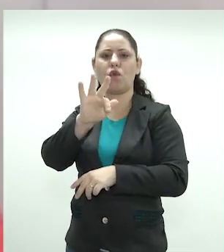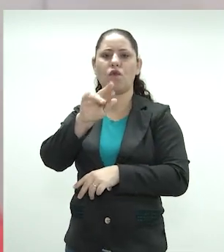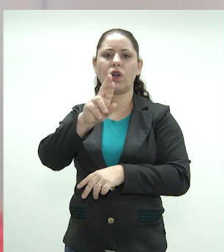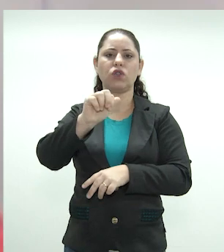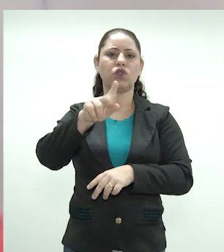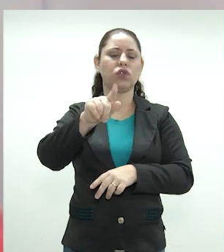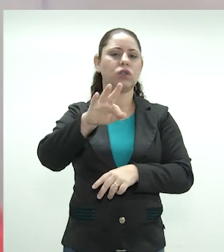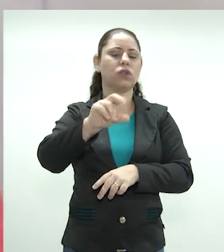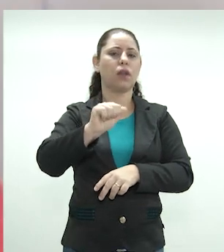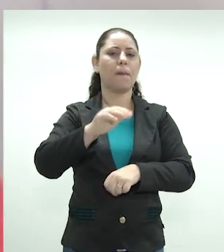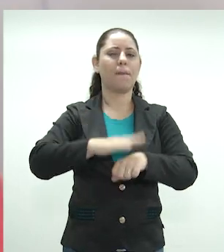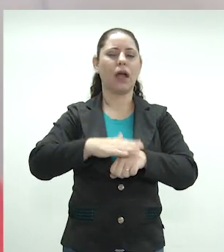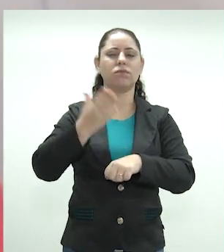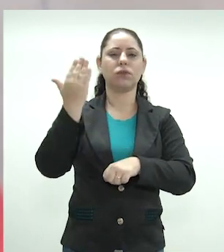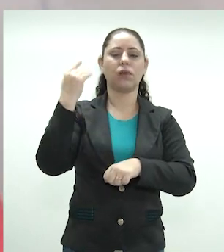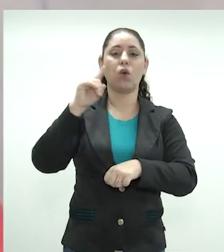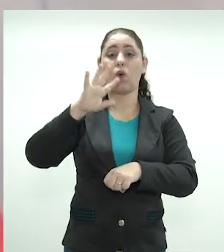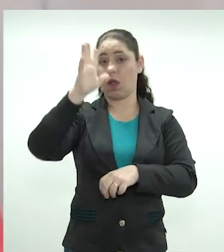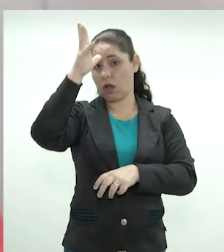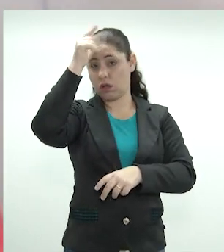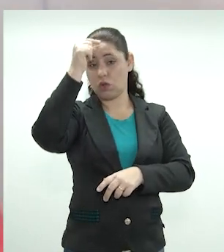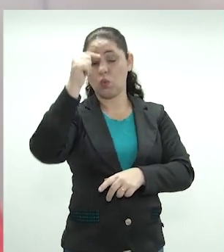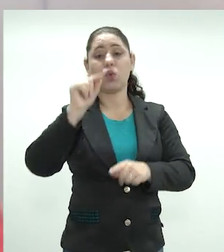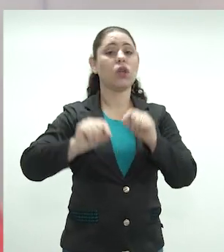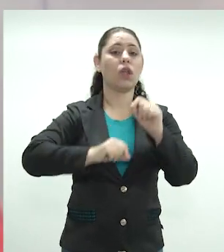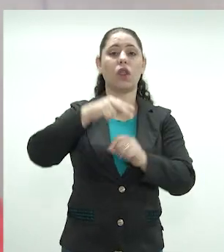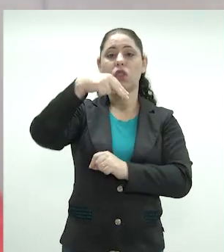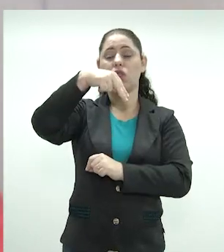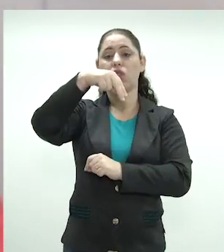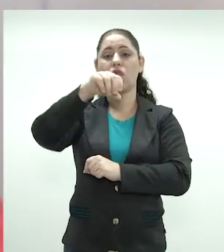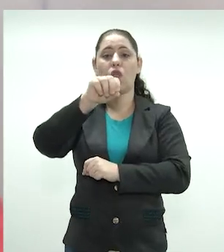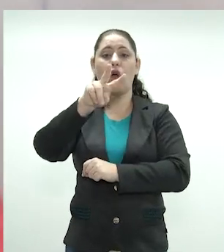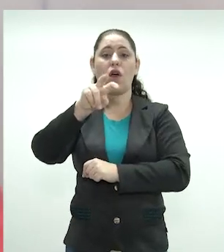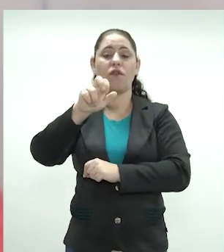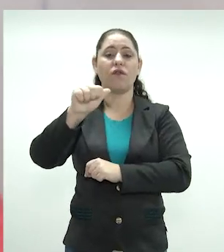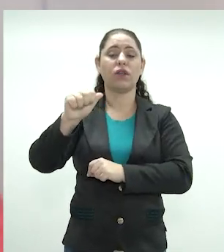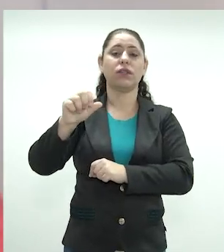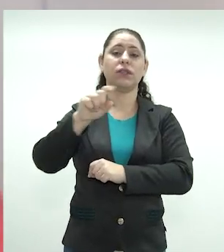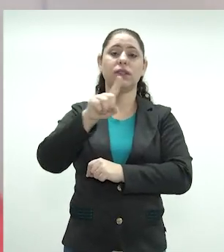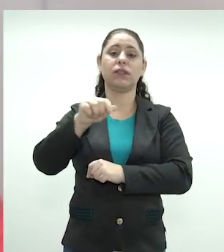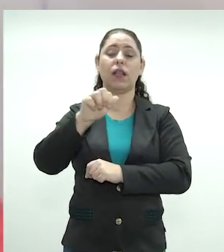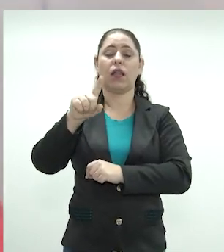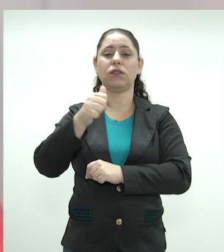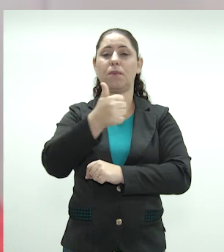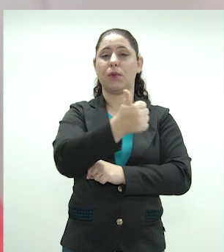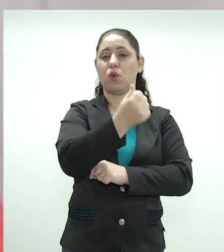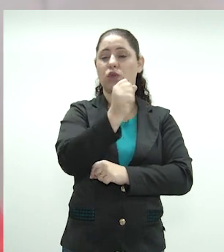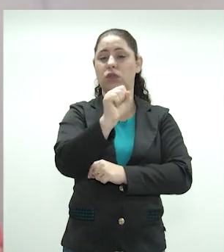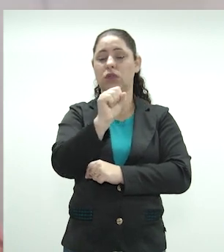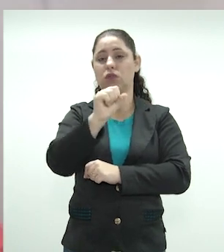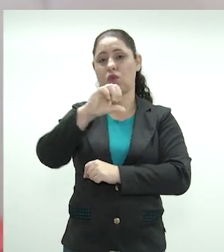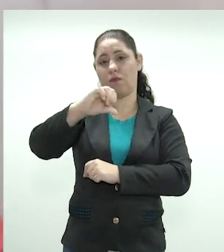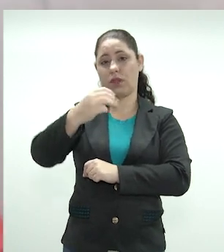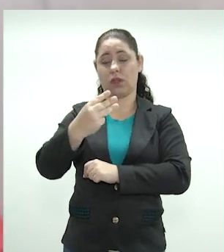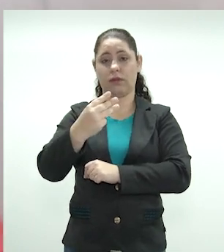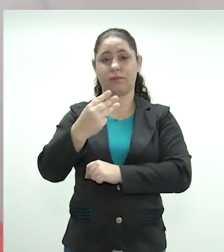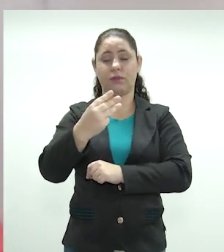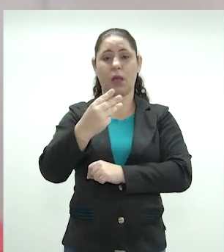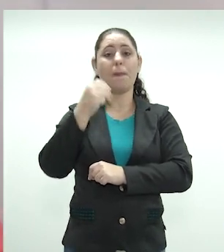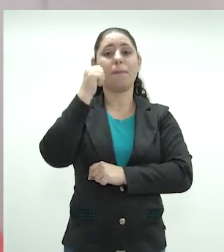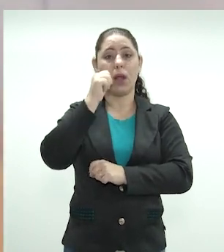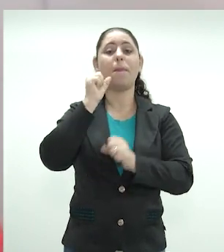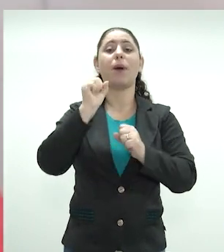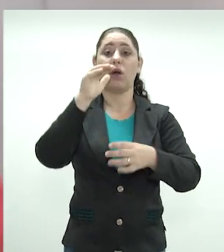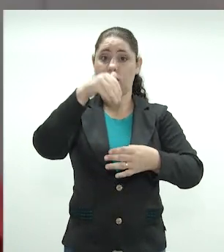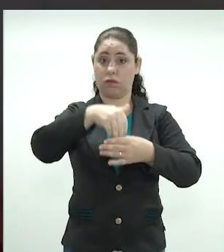antigo que nós temos notícia e que deu resultado é o da Nova Zelândia. Já em 1893, na Nova Zelândia, as